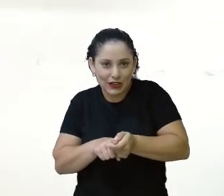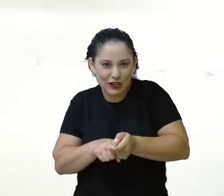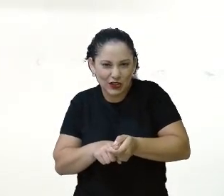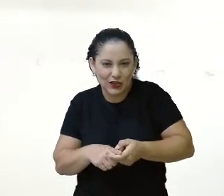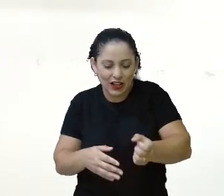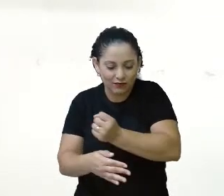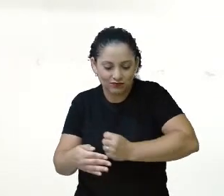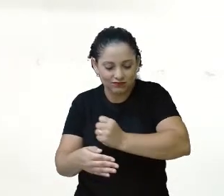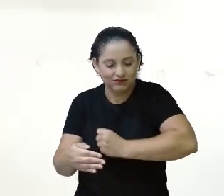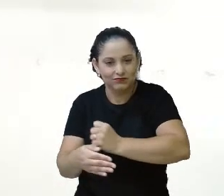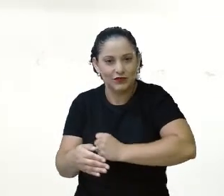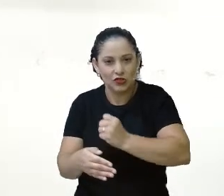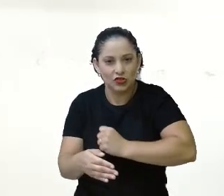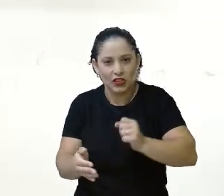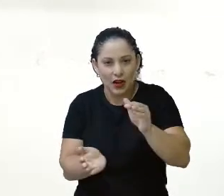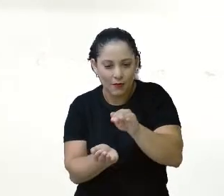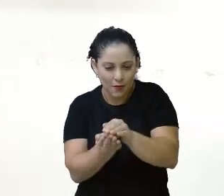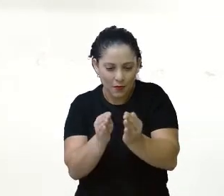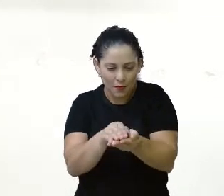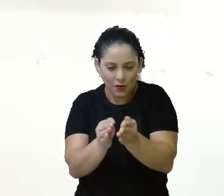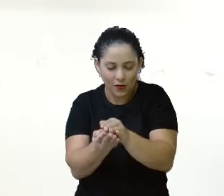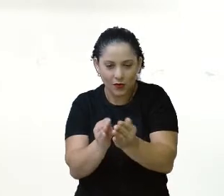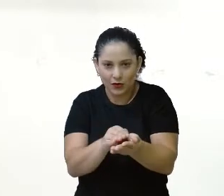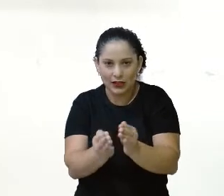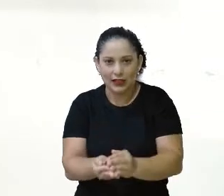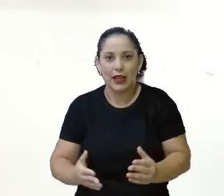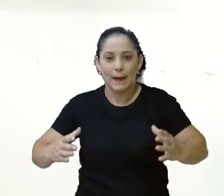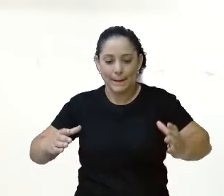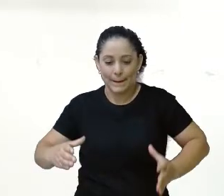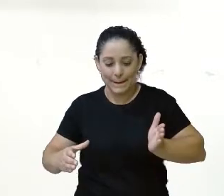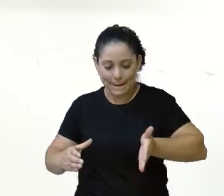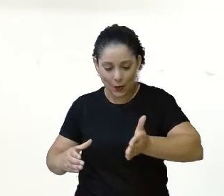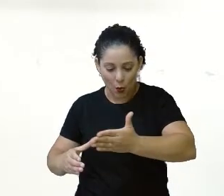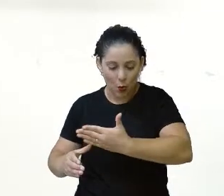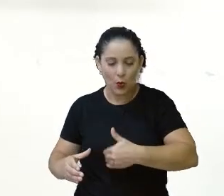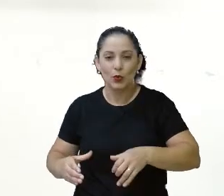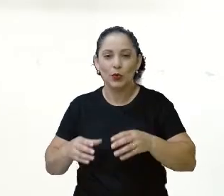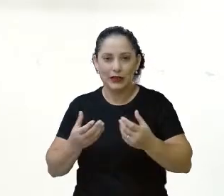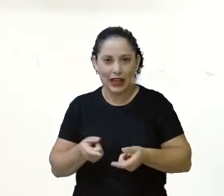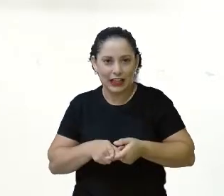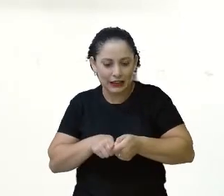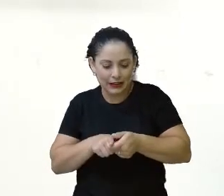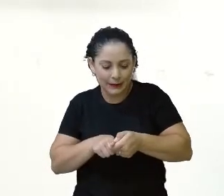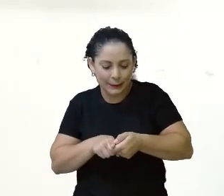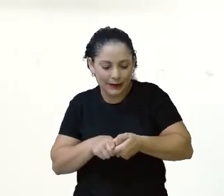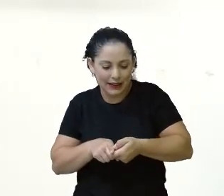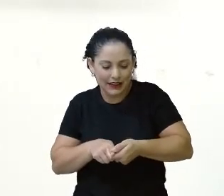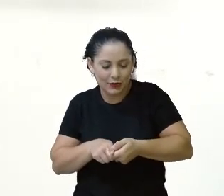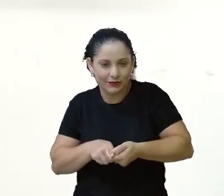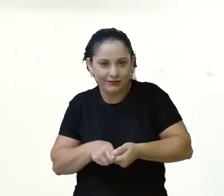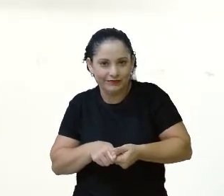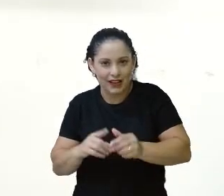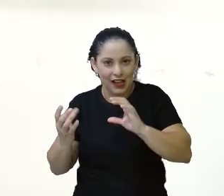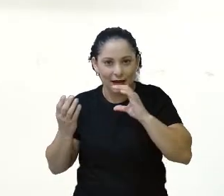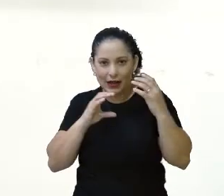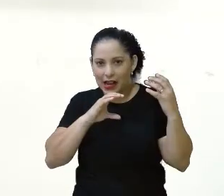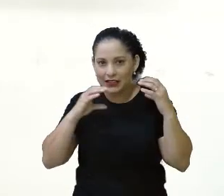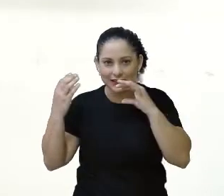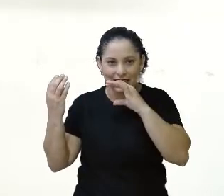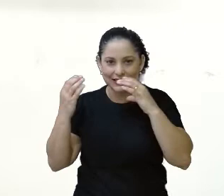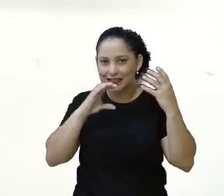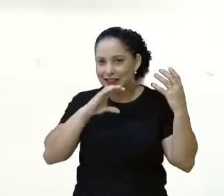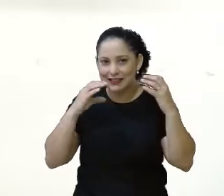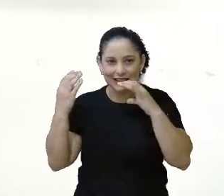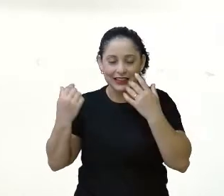Canjica, pamonha, bolo de milho. Eita, que essa aula hoje tá dando uma fominha. Será que tá dando em vocês